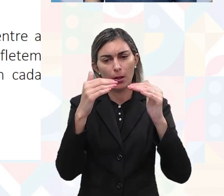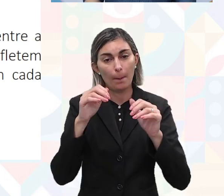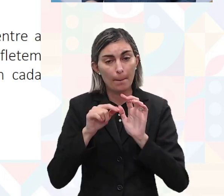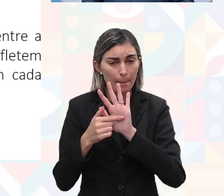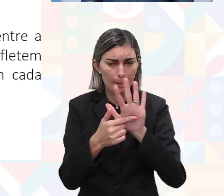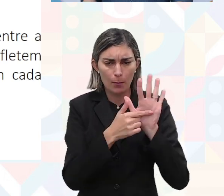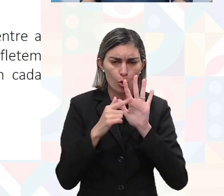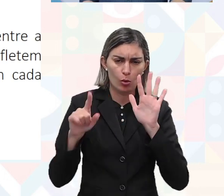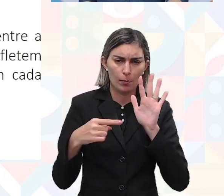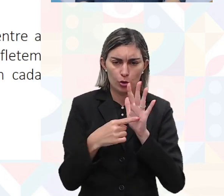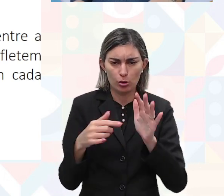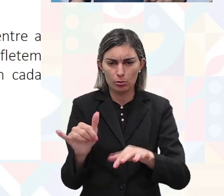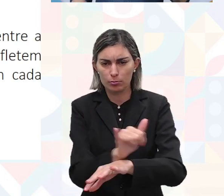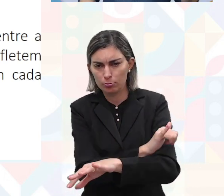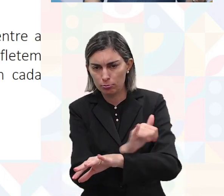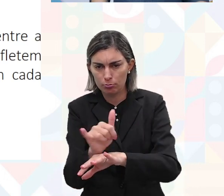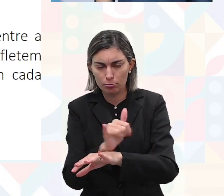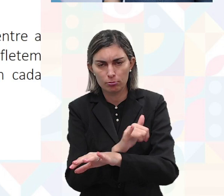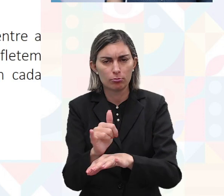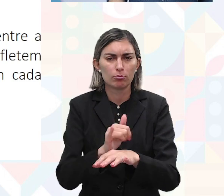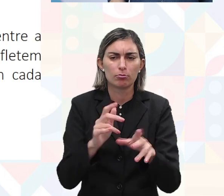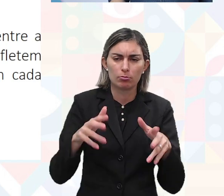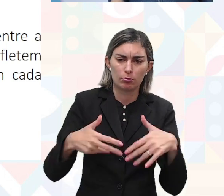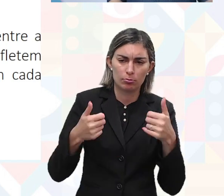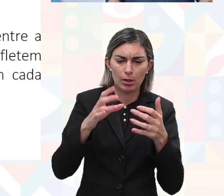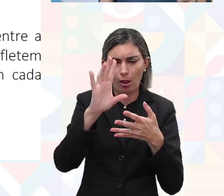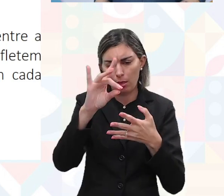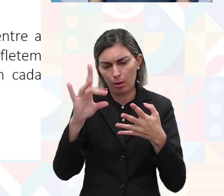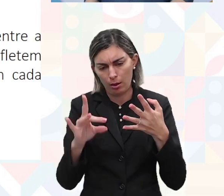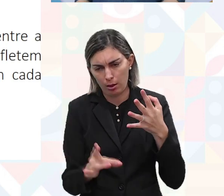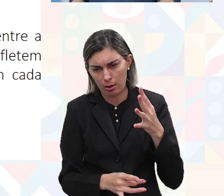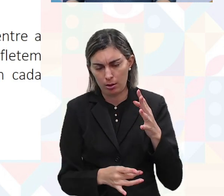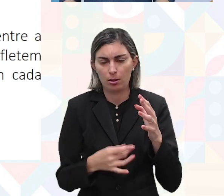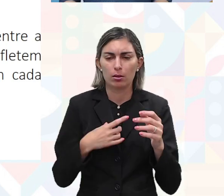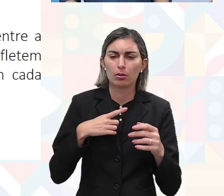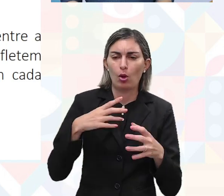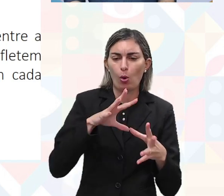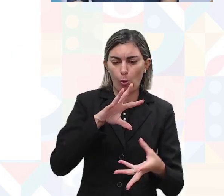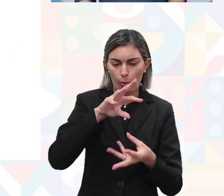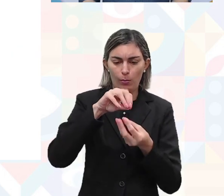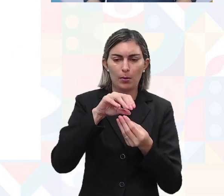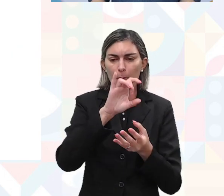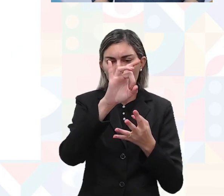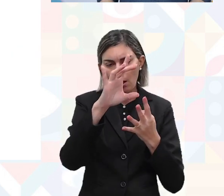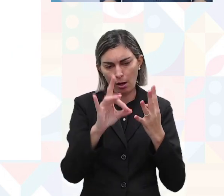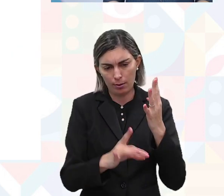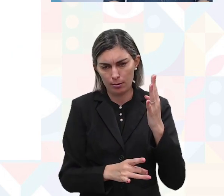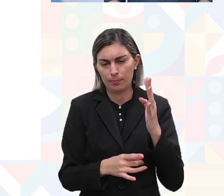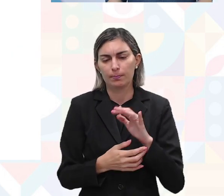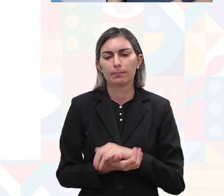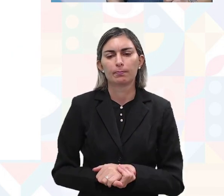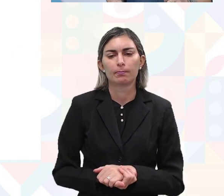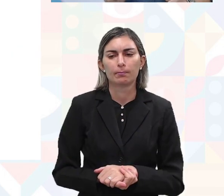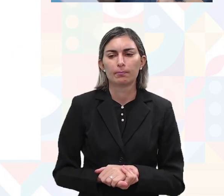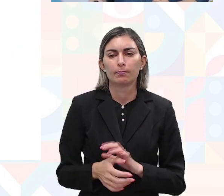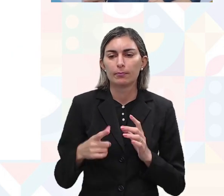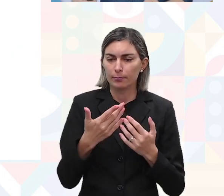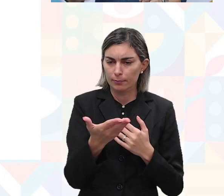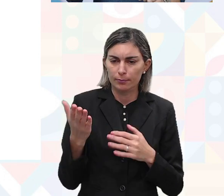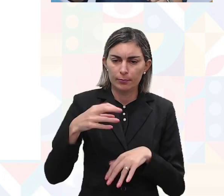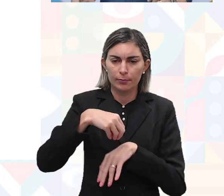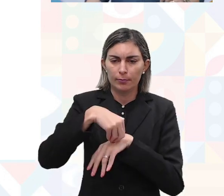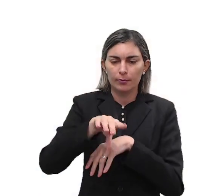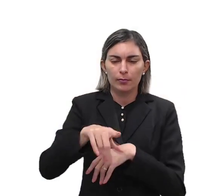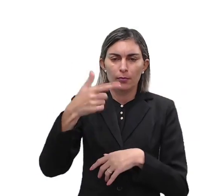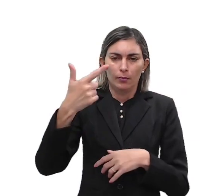os objetivos estratégicos e as medidas detalhadas que complementam cada indicador-chave. E aqui eu trouxe